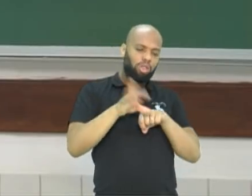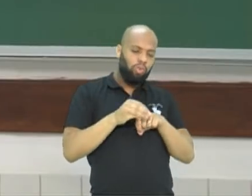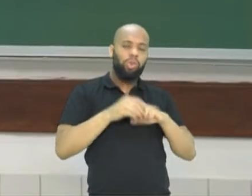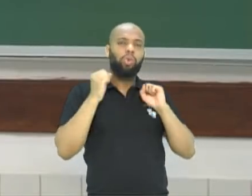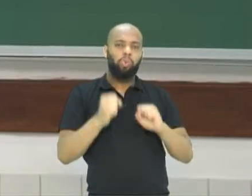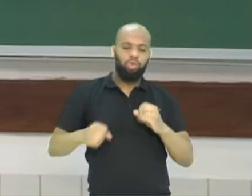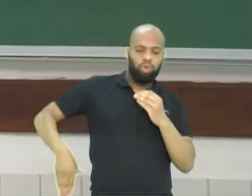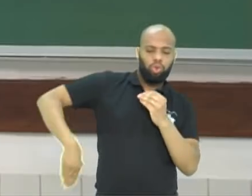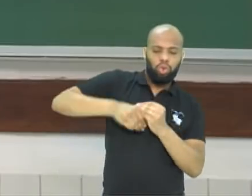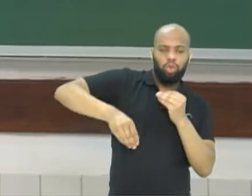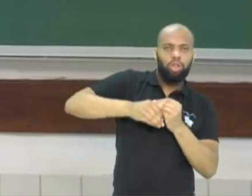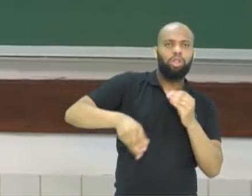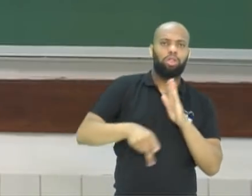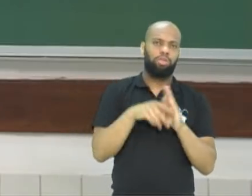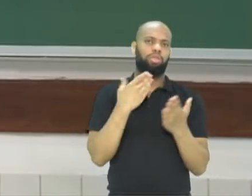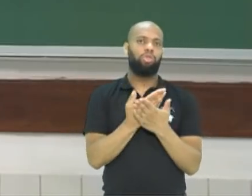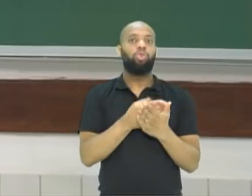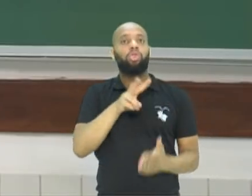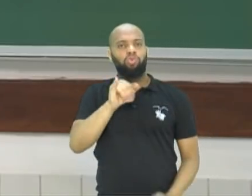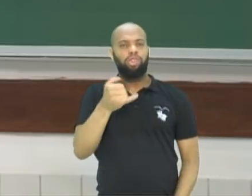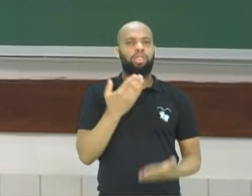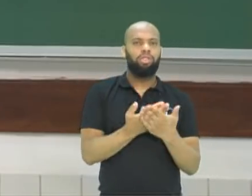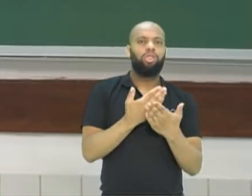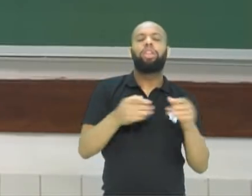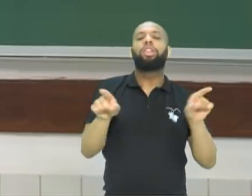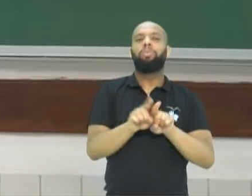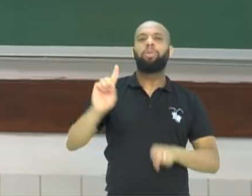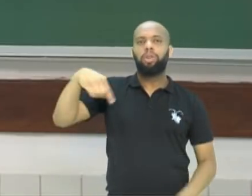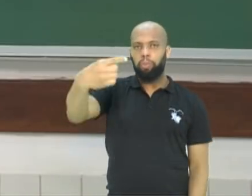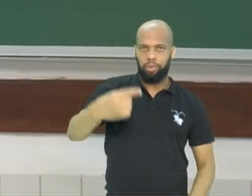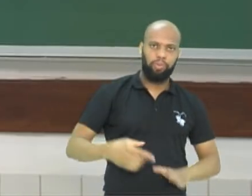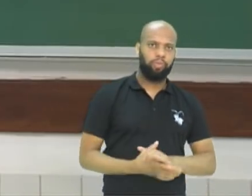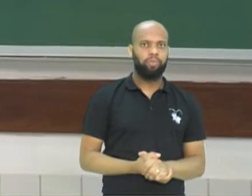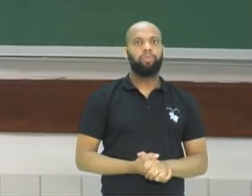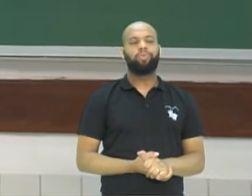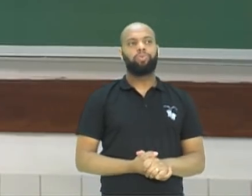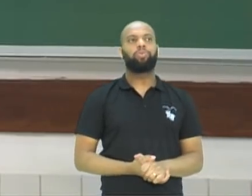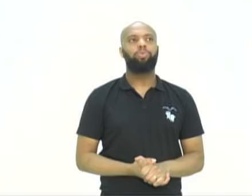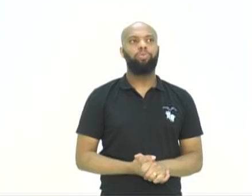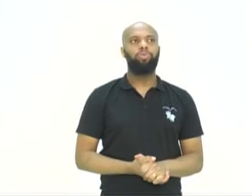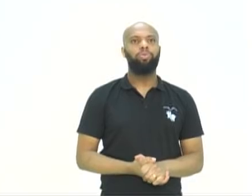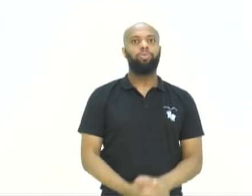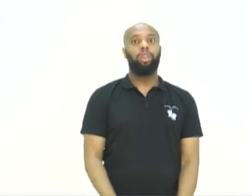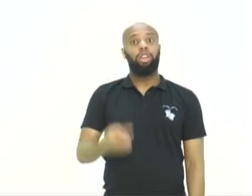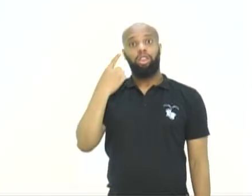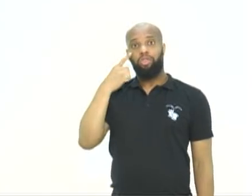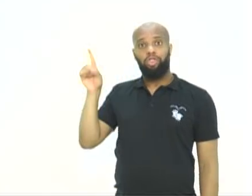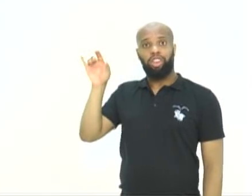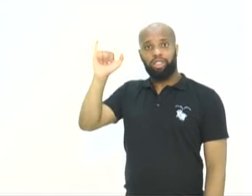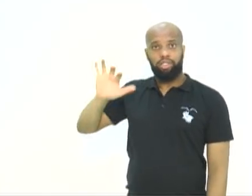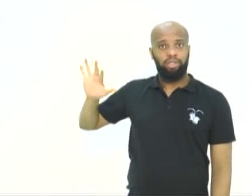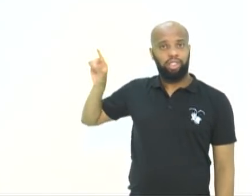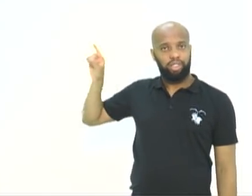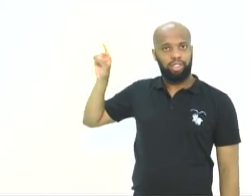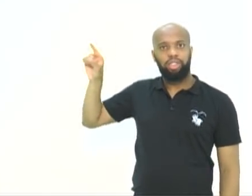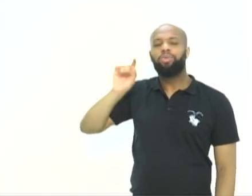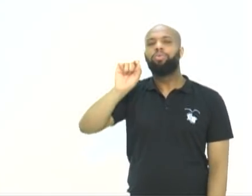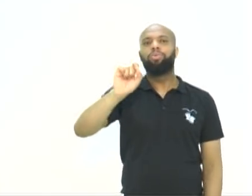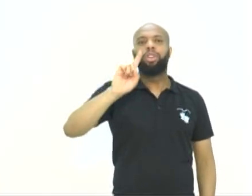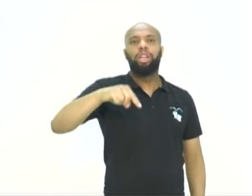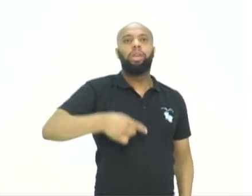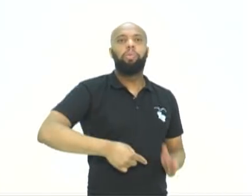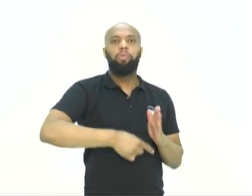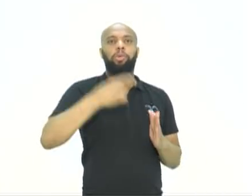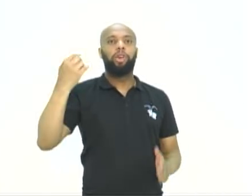complementar os seus estudos. Vocês vão ver isso ali na sequência. A imagem que eu trouxe é a imagem, por exemplo, do